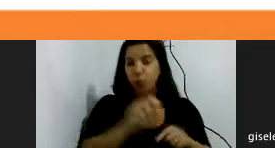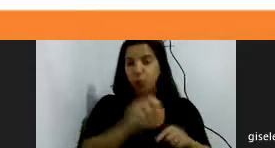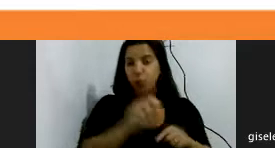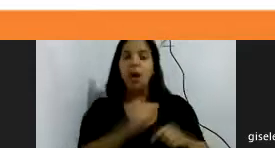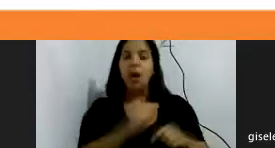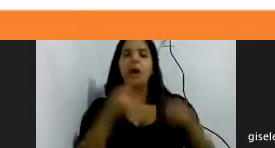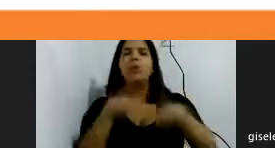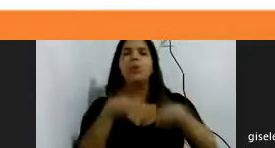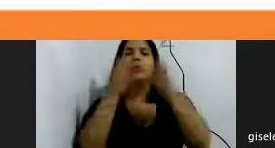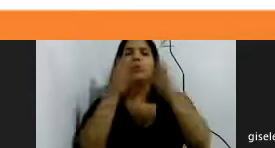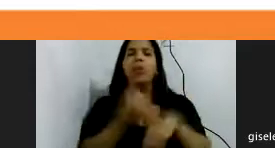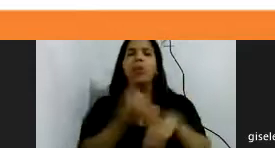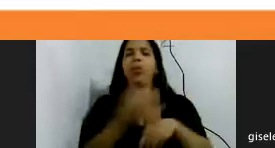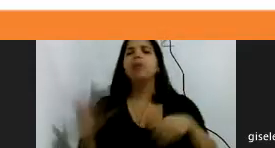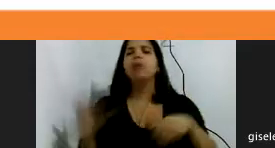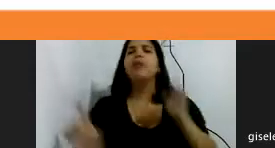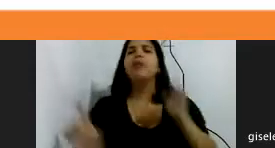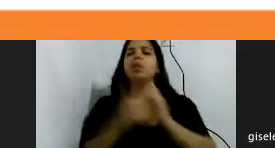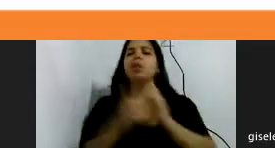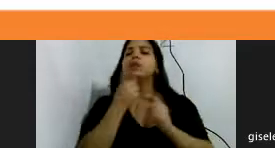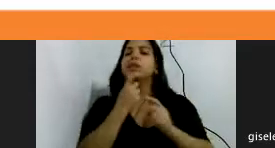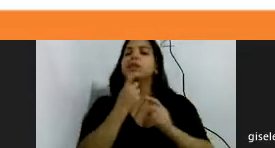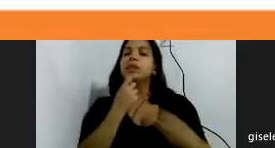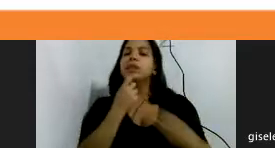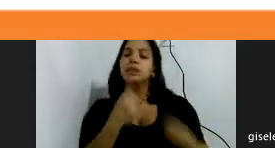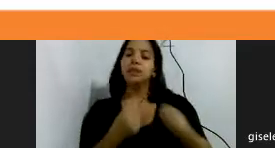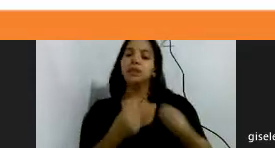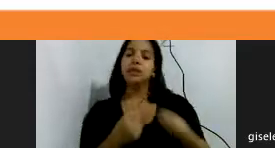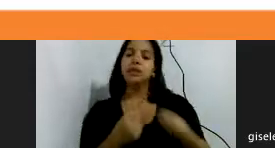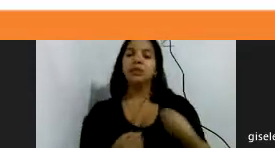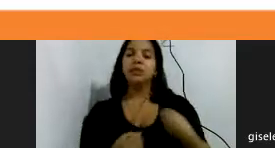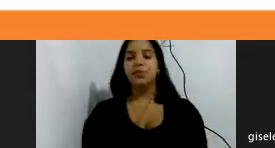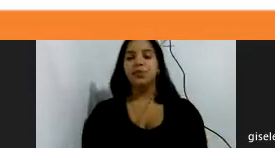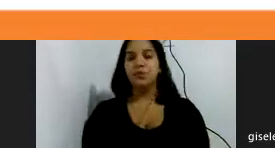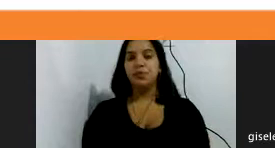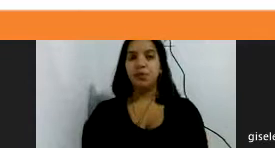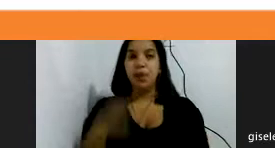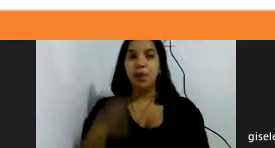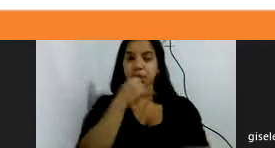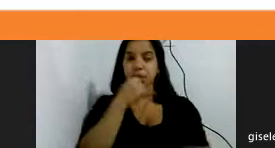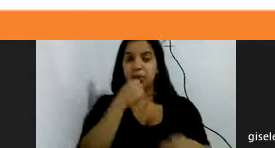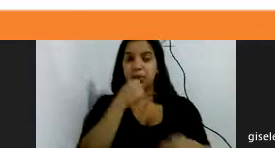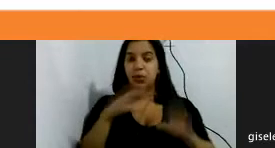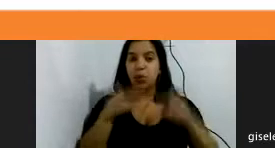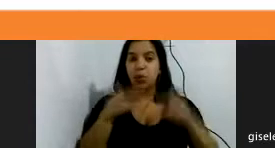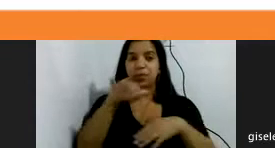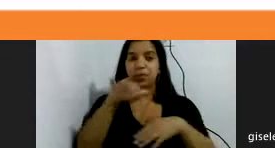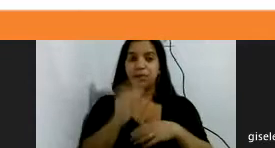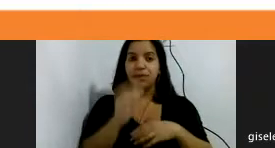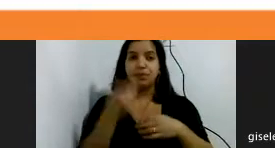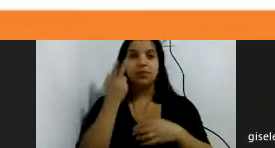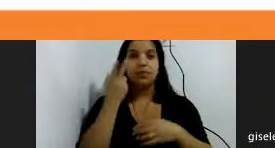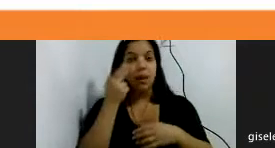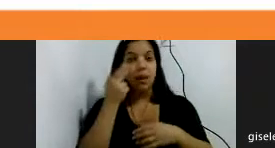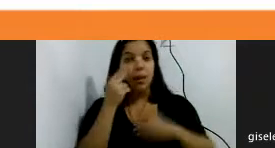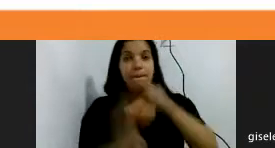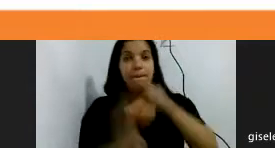os anticorpos que a gente vai encontrar no sangue desses pacientes? Então, o paciente do grupo A naturalmente